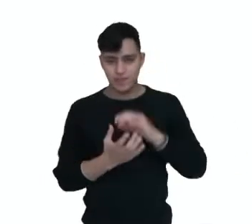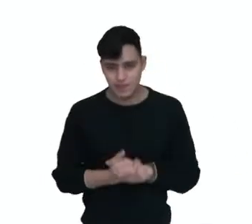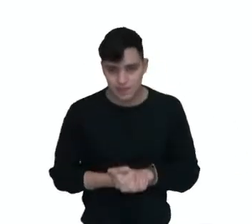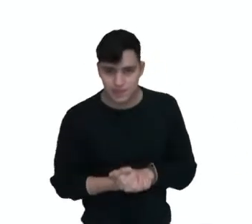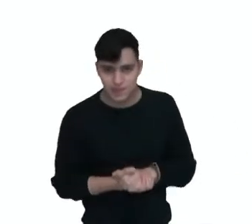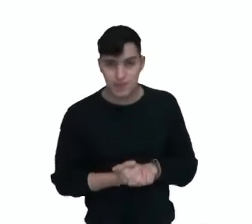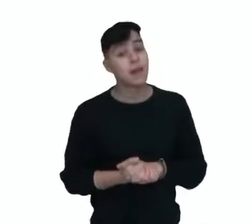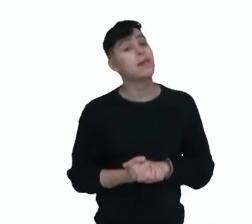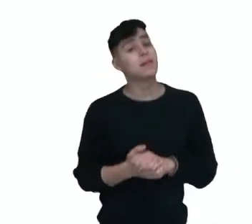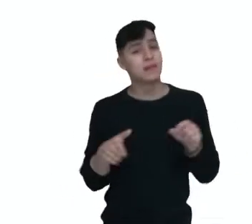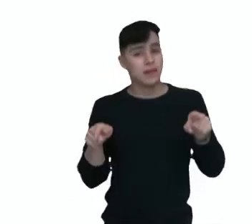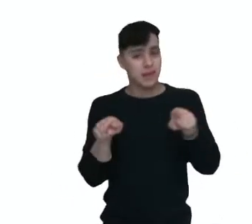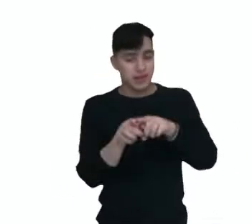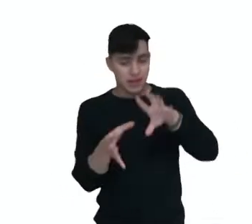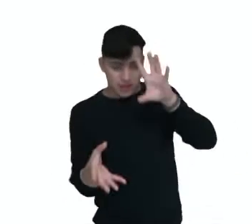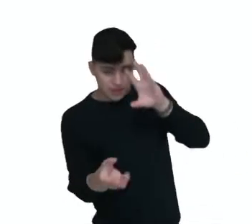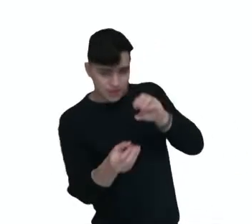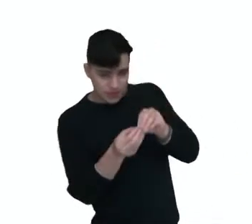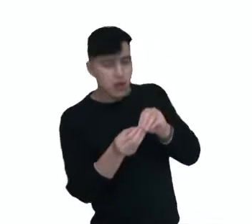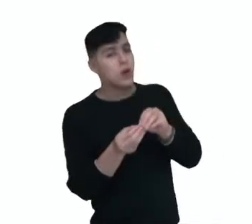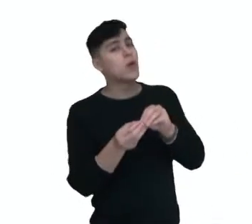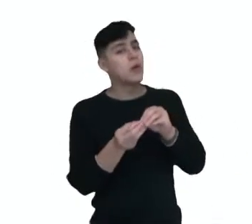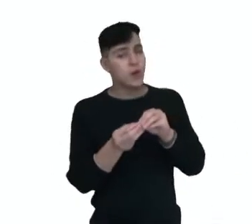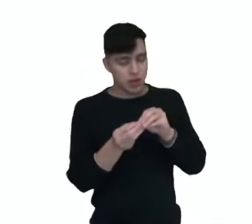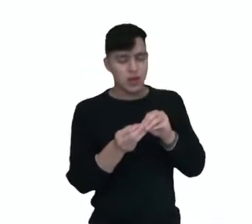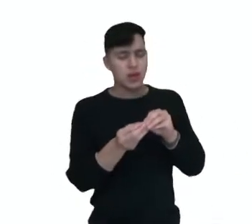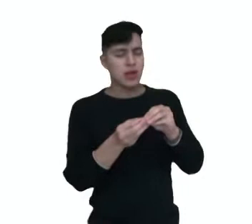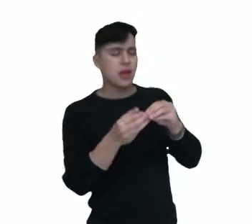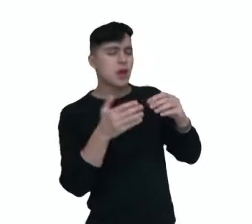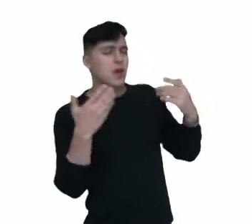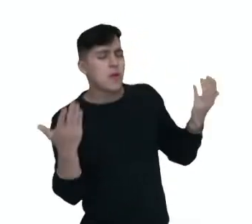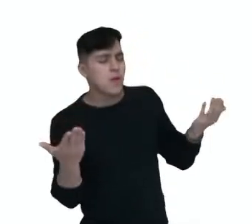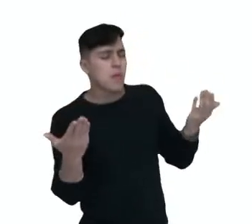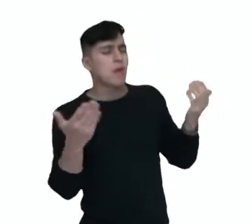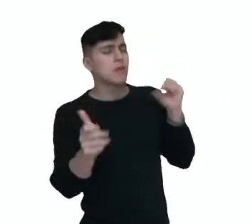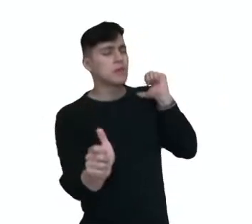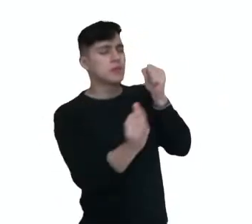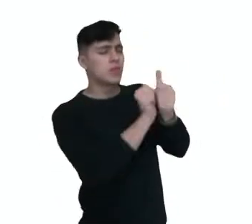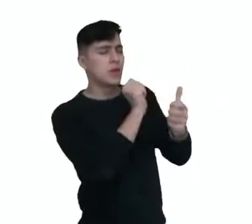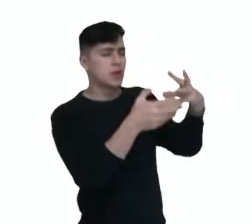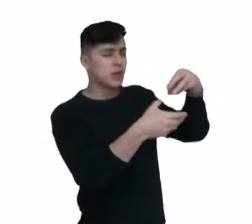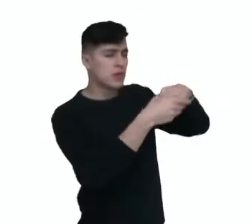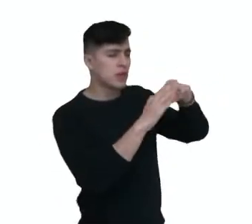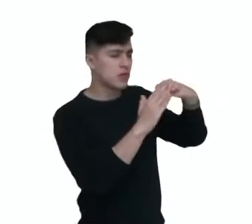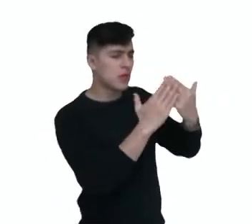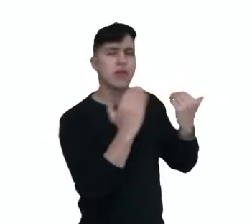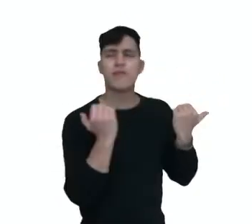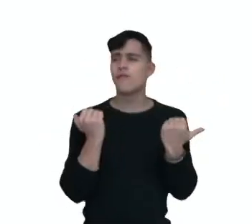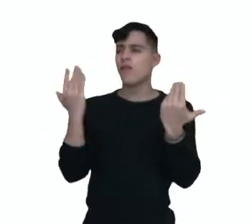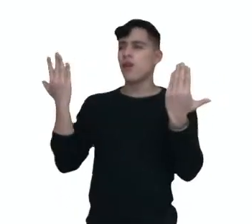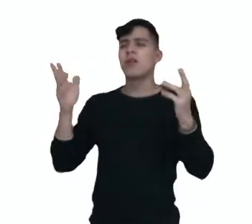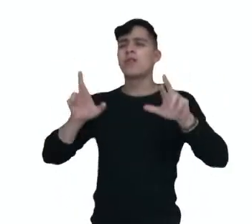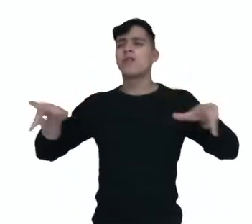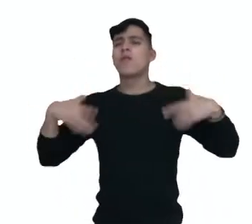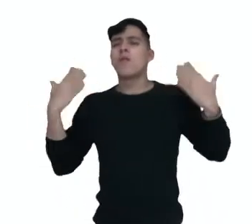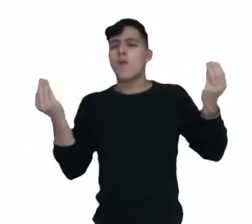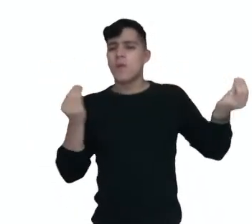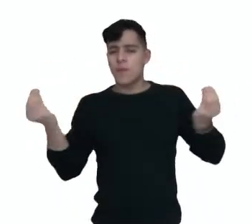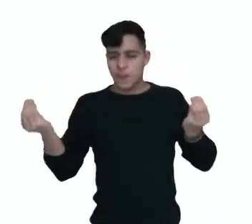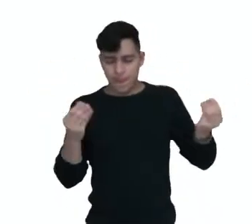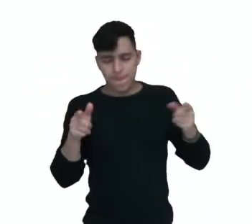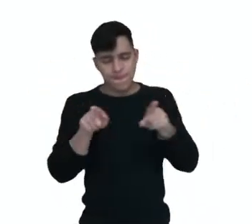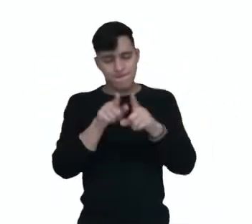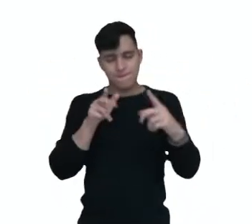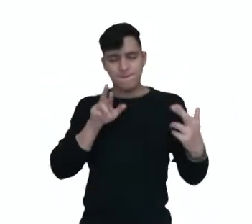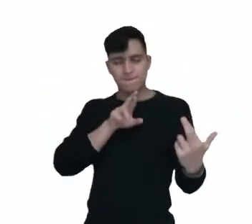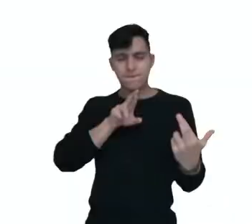Compreender as diferenças entre o esporte dentro e fora da escola, assim como a relação entre o esporte,